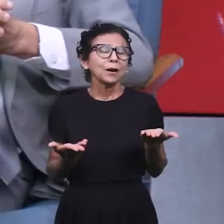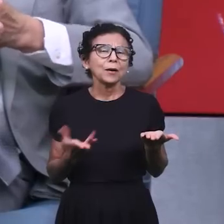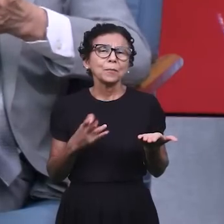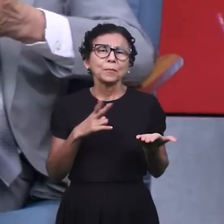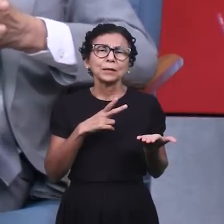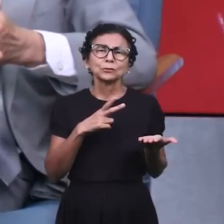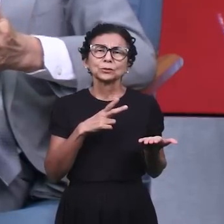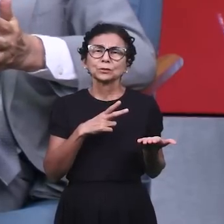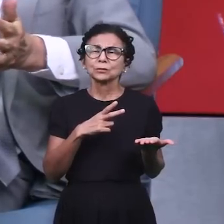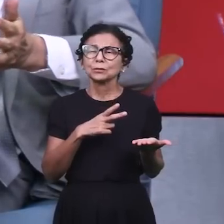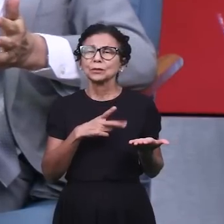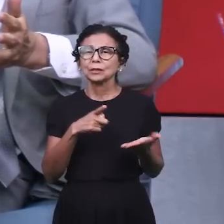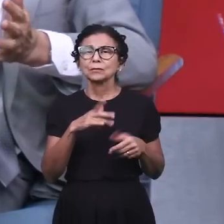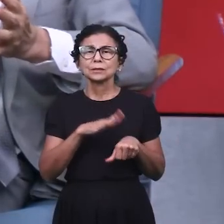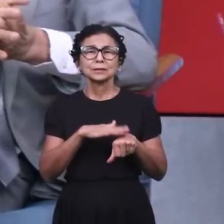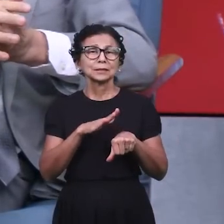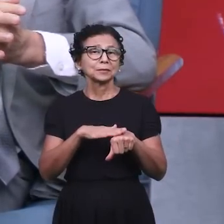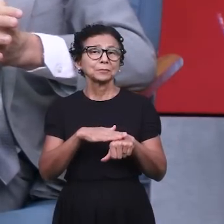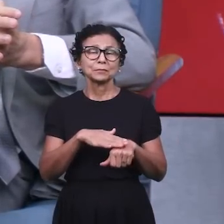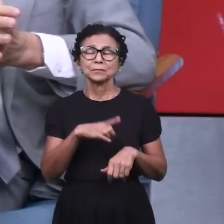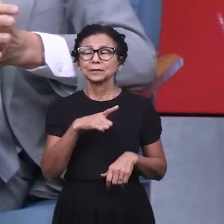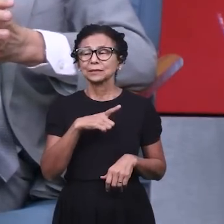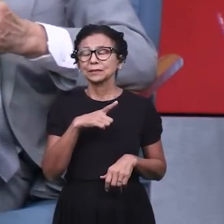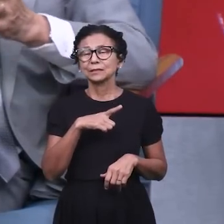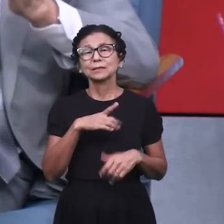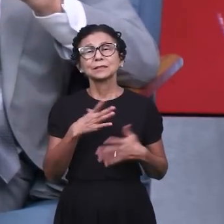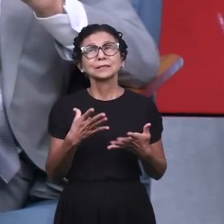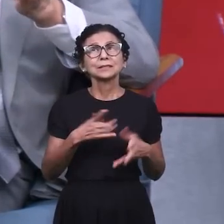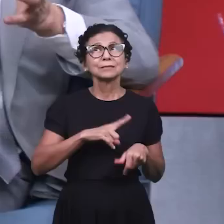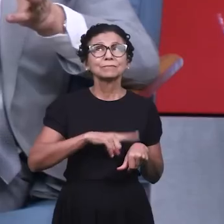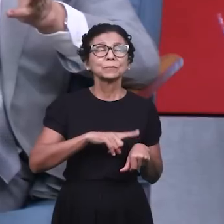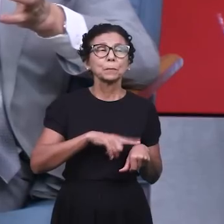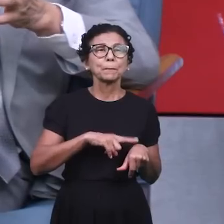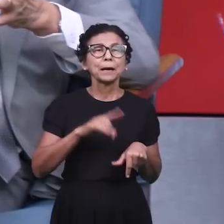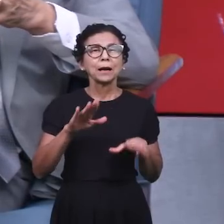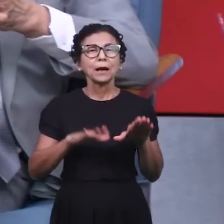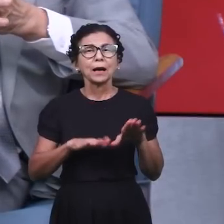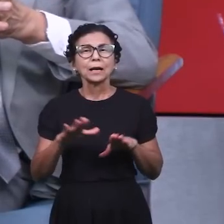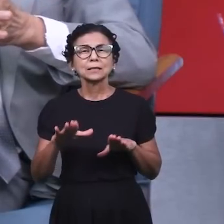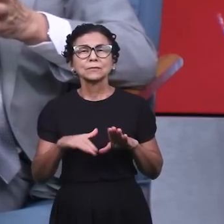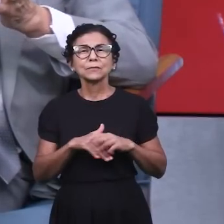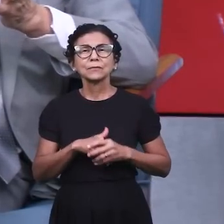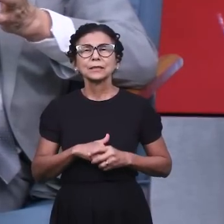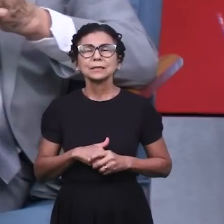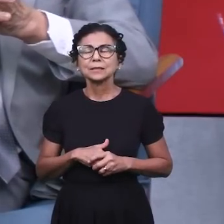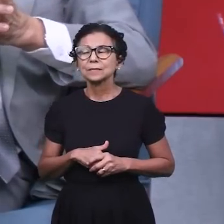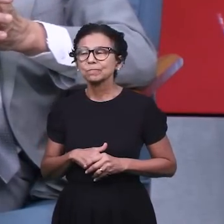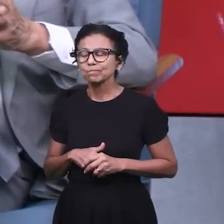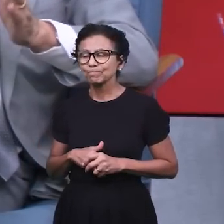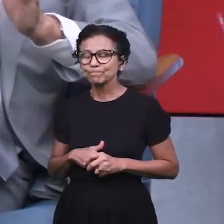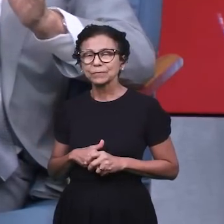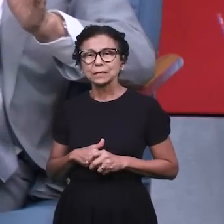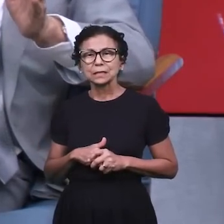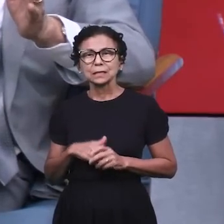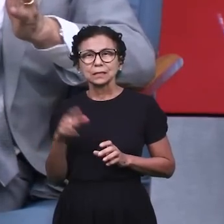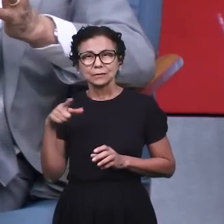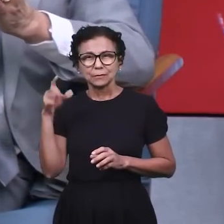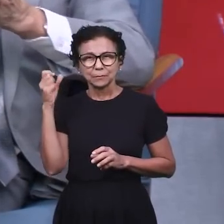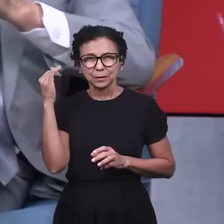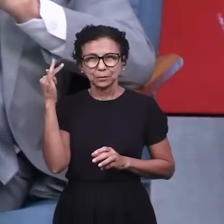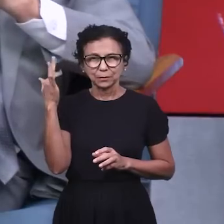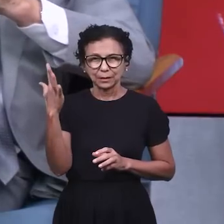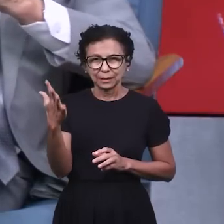Qual cada um tem, você mesmo deve ter aquele momento ali, às vezes no silêncio, às vezes você vai